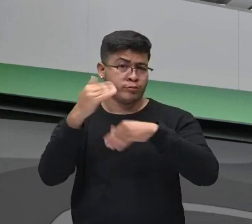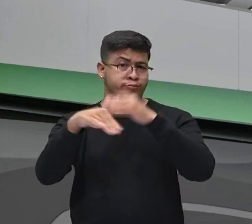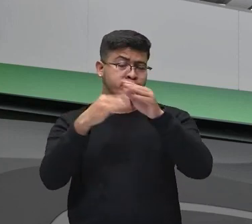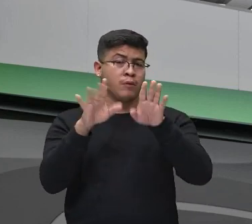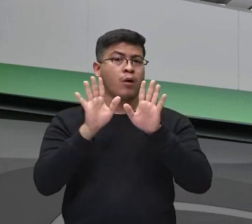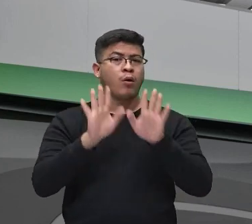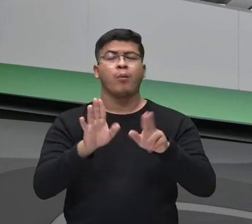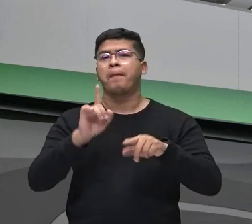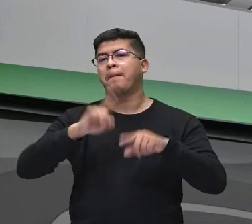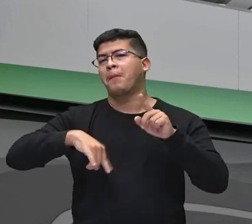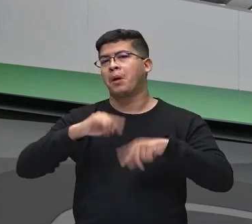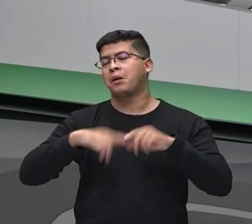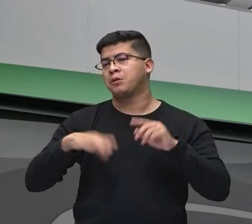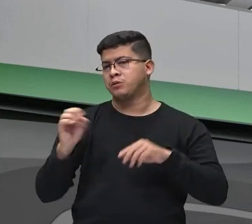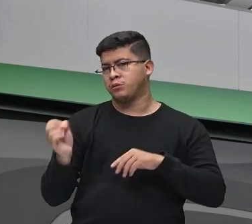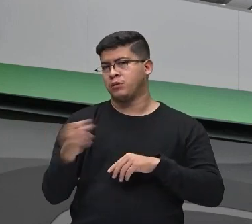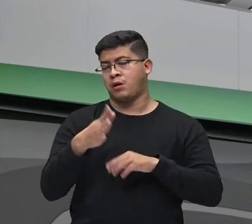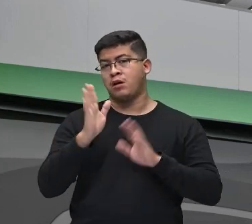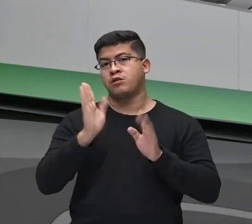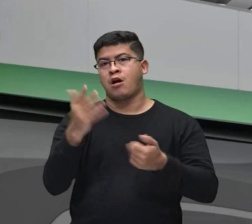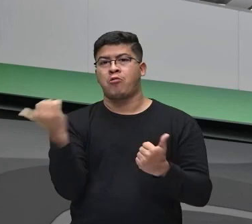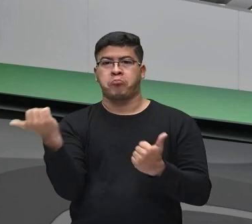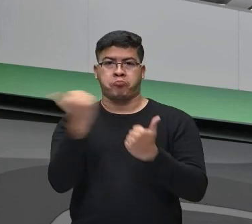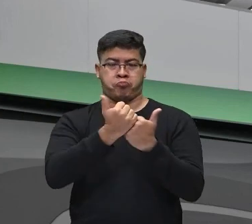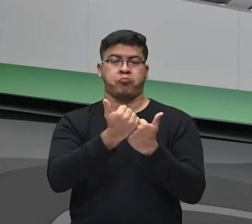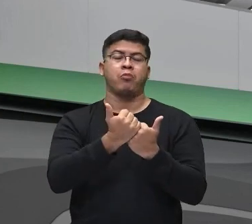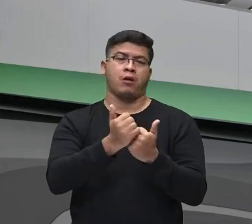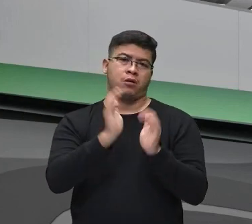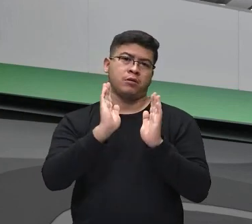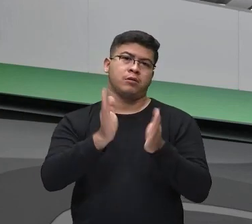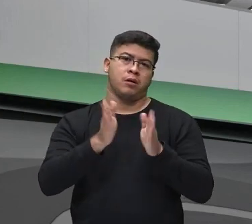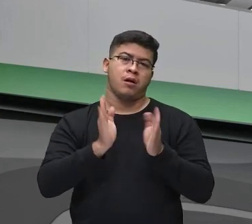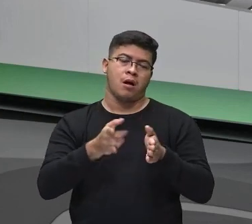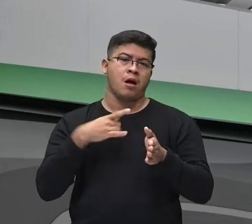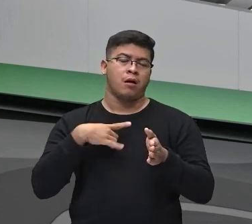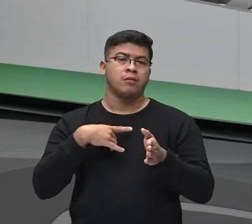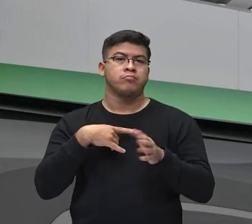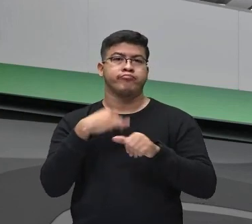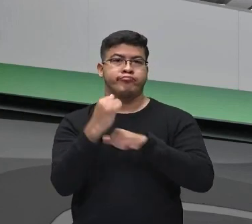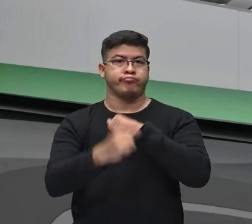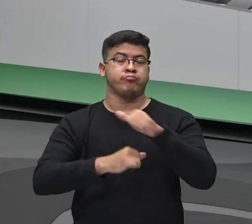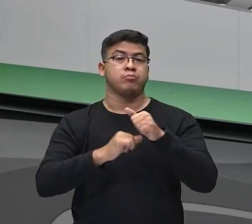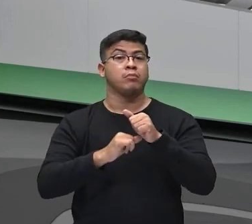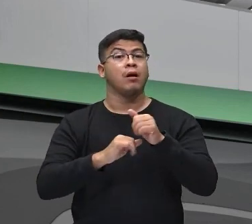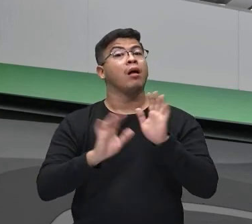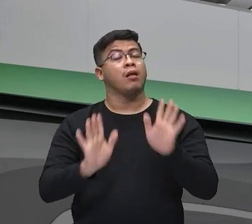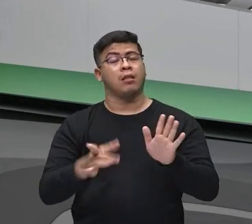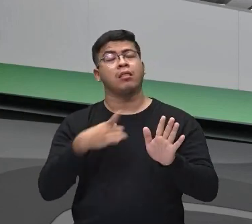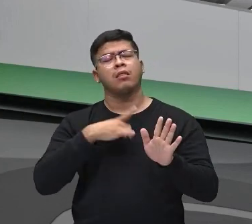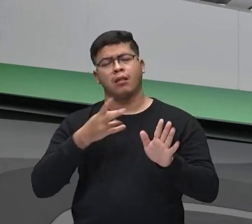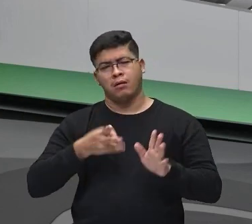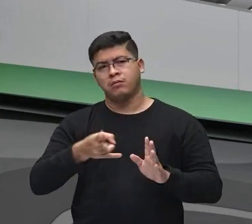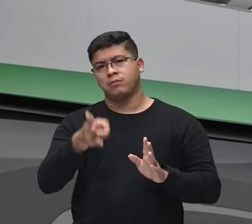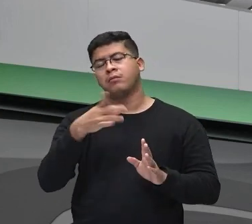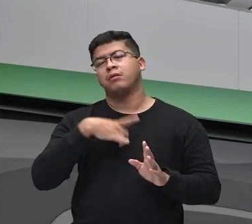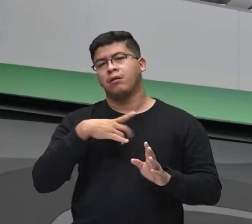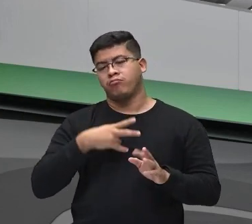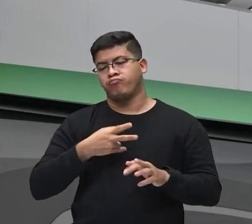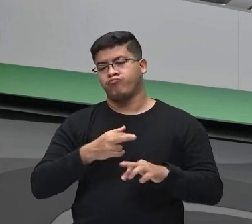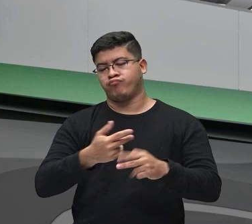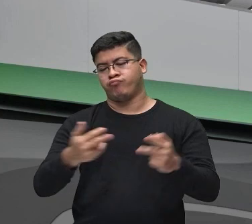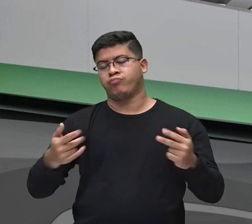materiais já substituíram essas paredes espelhadas, mas ainda tem muita garrafa